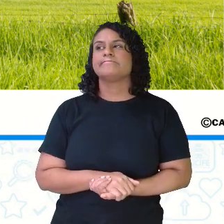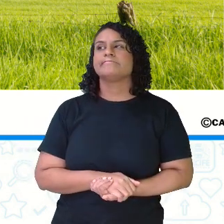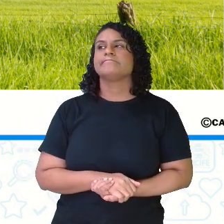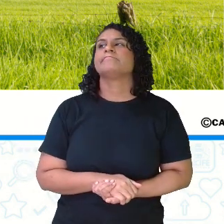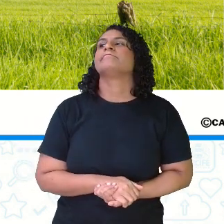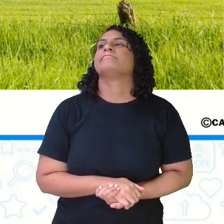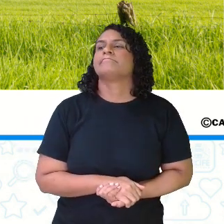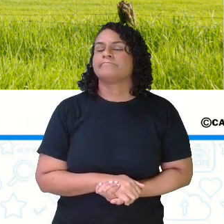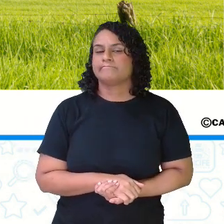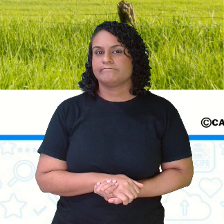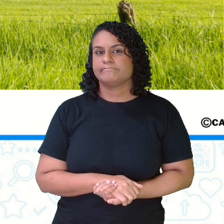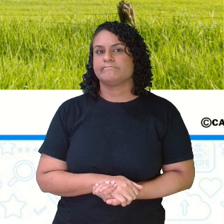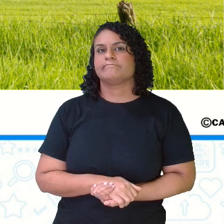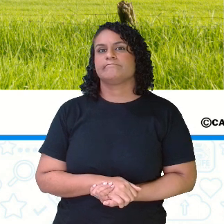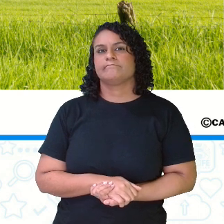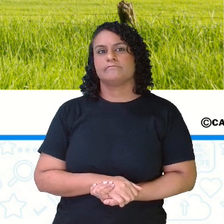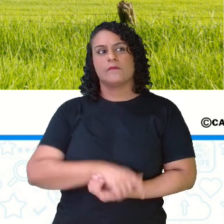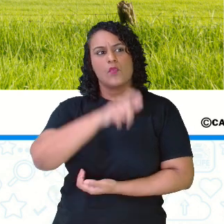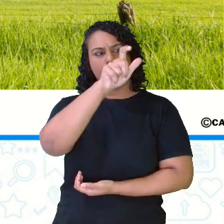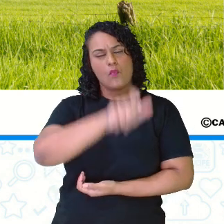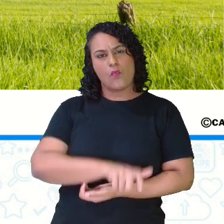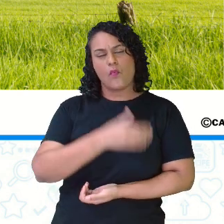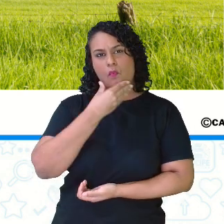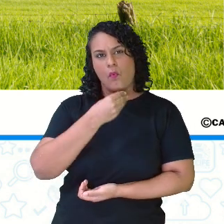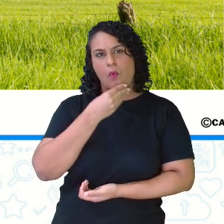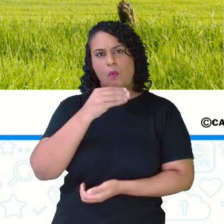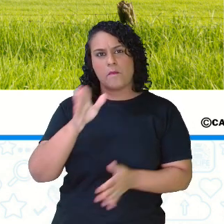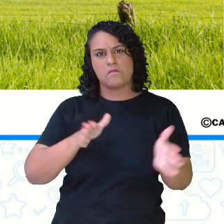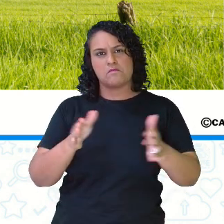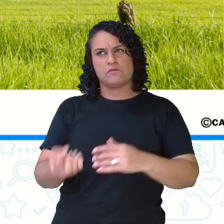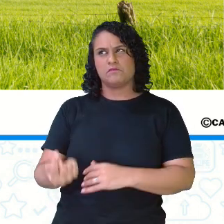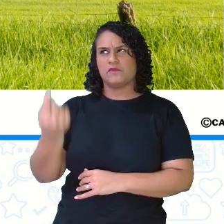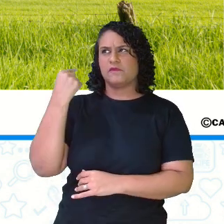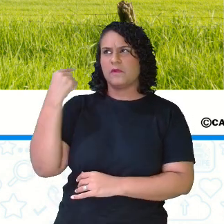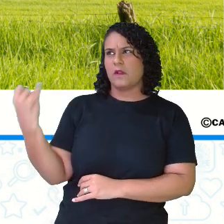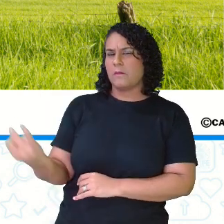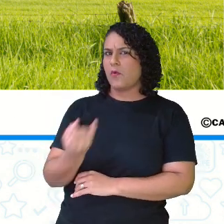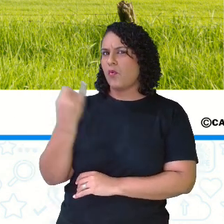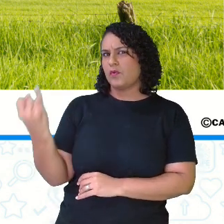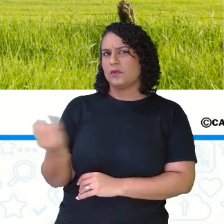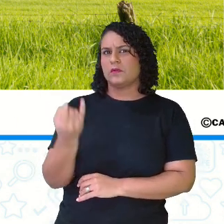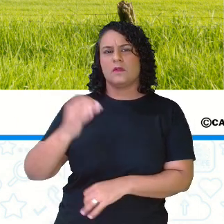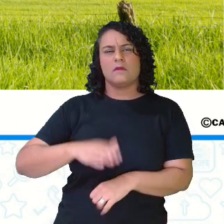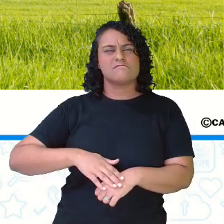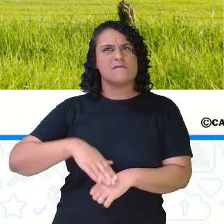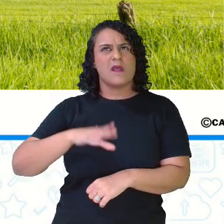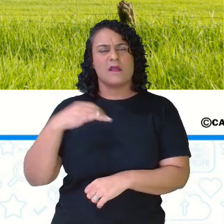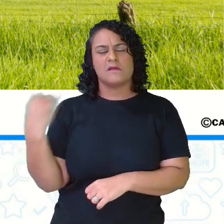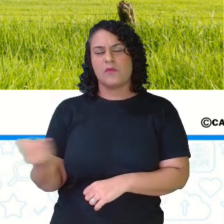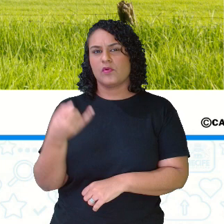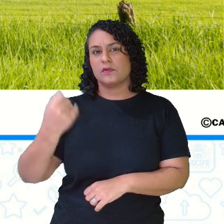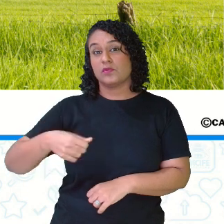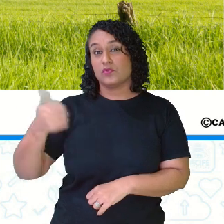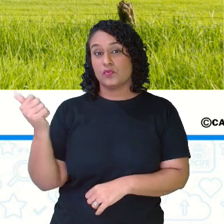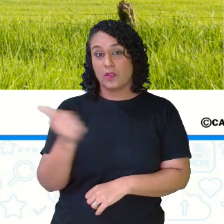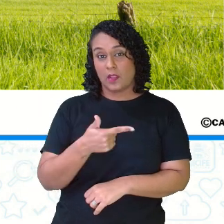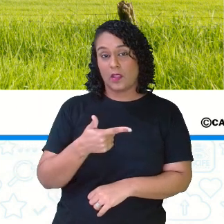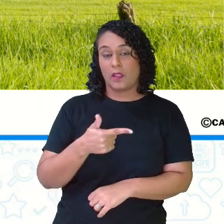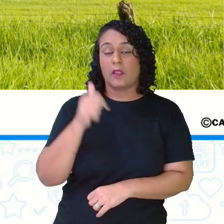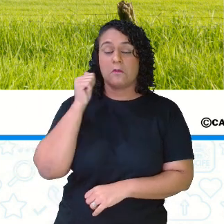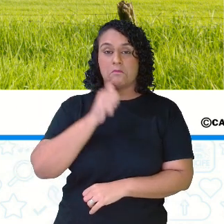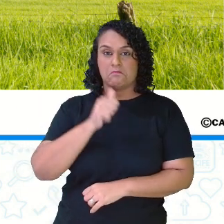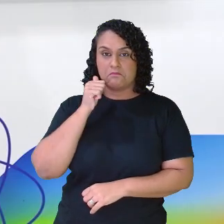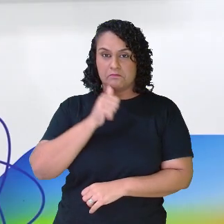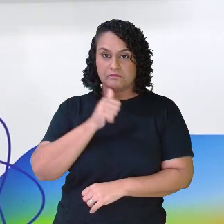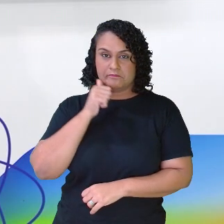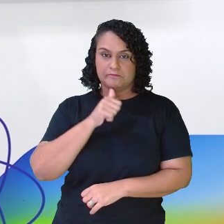A figura do homem nesse período aí era muito importante, era mais importante do que a figura da